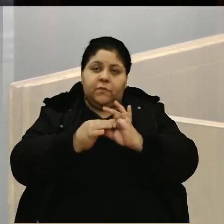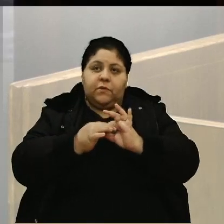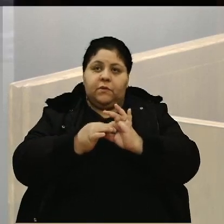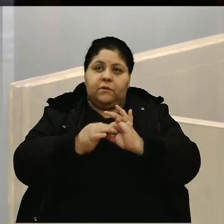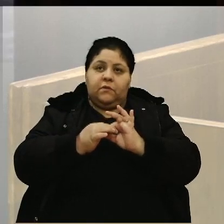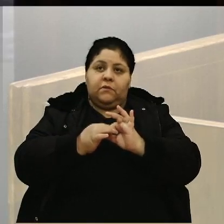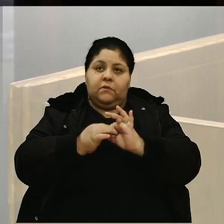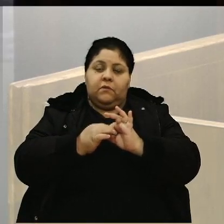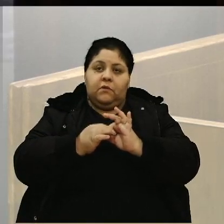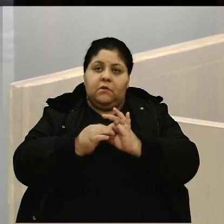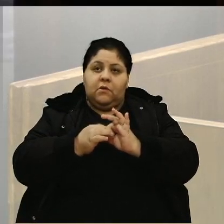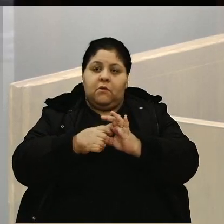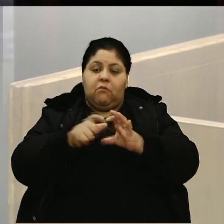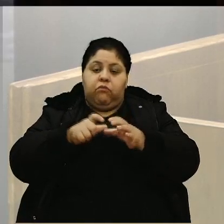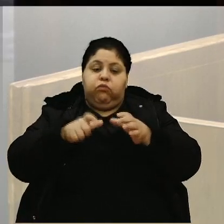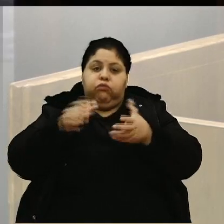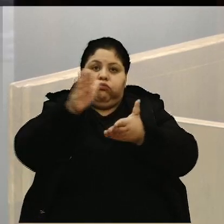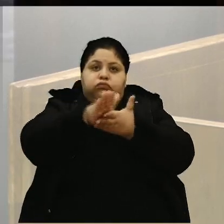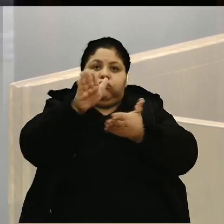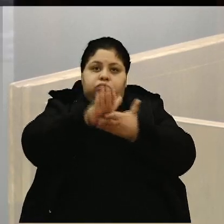da produção.